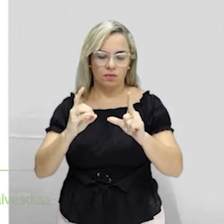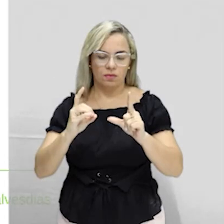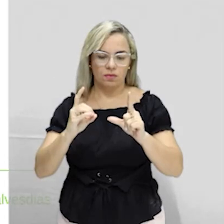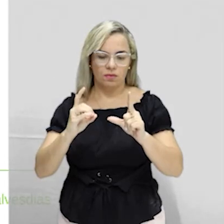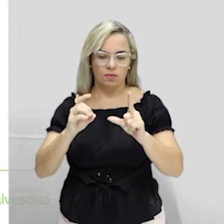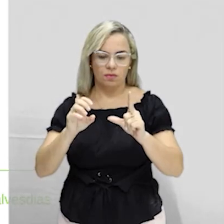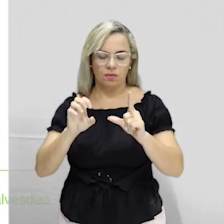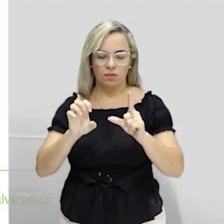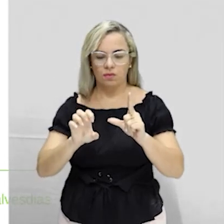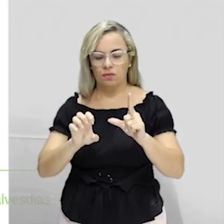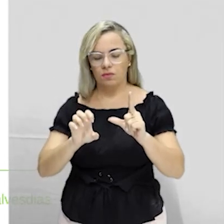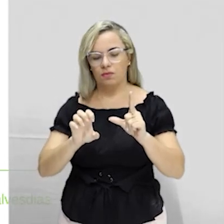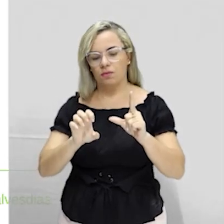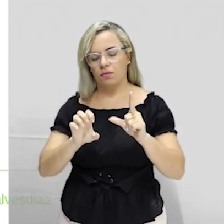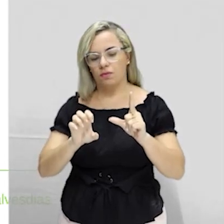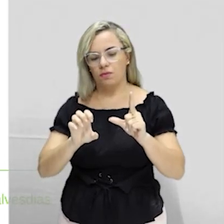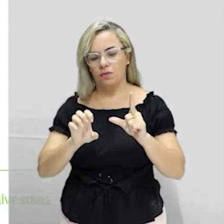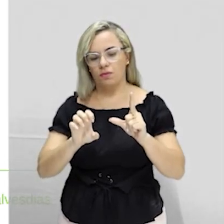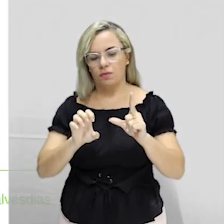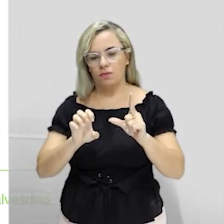15.970. E, por fim, na letra E,